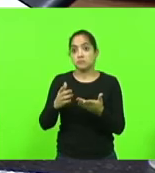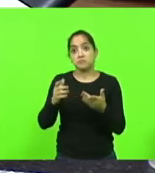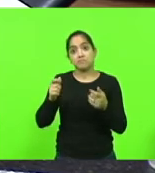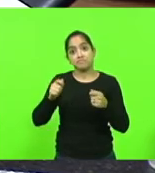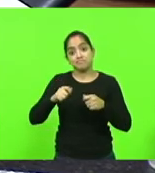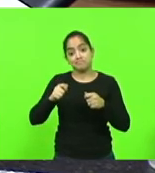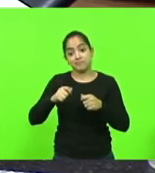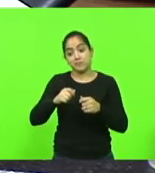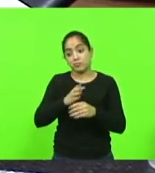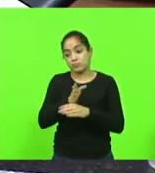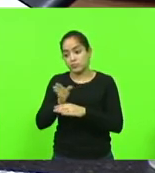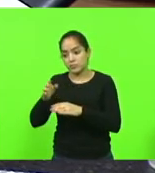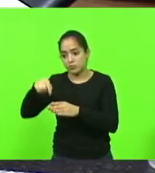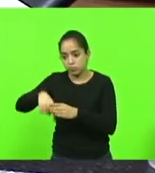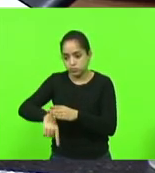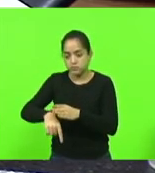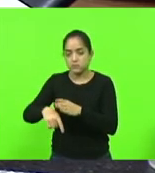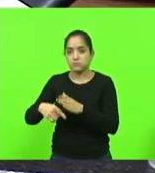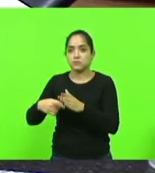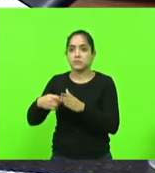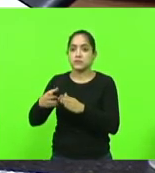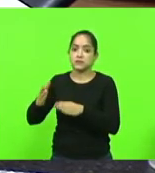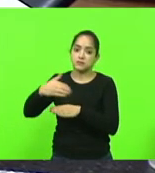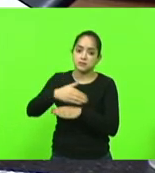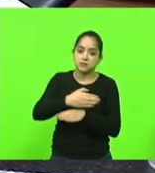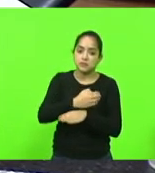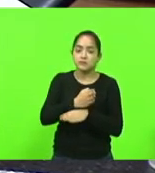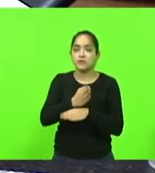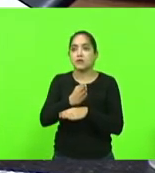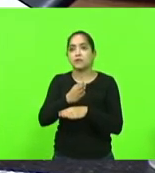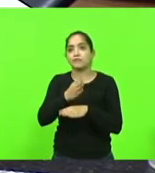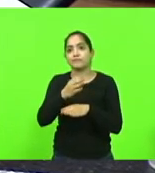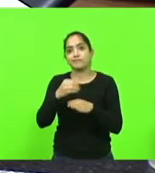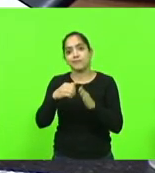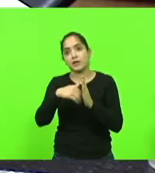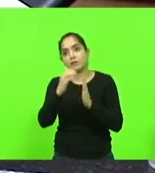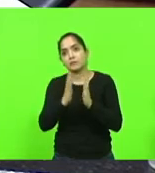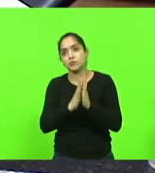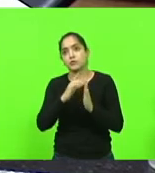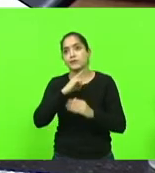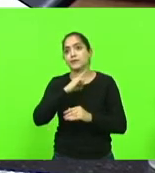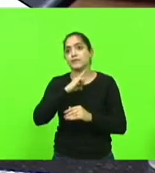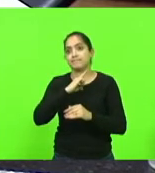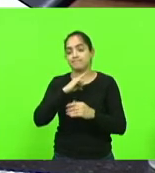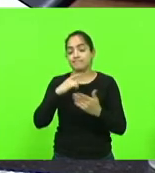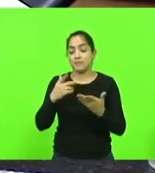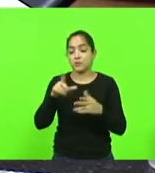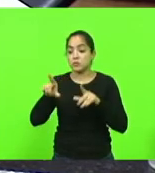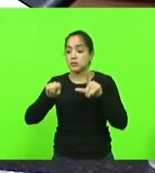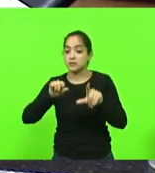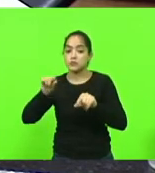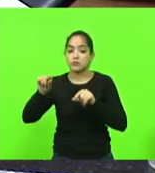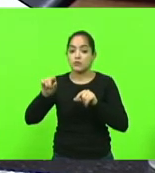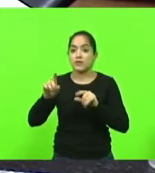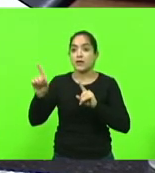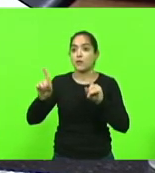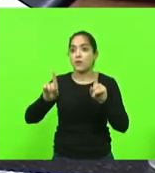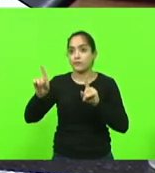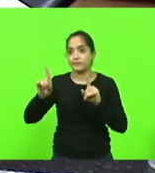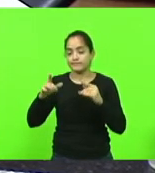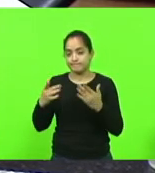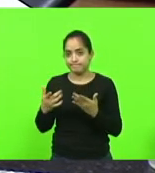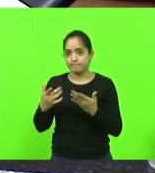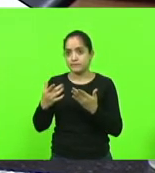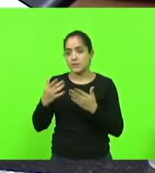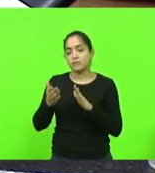no buraco. Se você desviar o buraco, é possível que você caia no pardal. Então, é escolher o que dói menos no bolso dos dois. Parabéns,